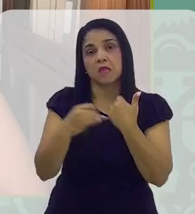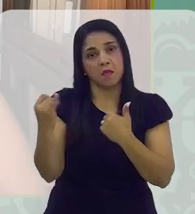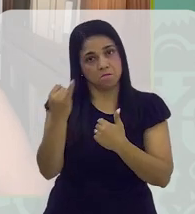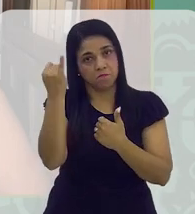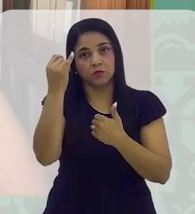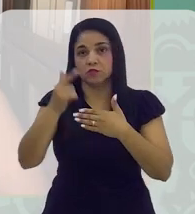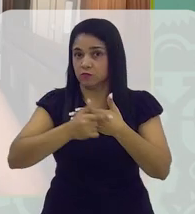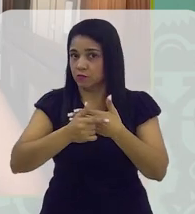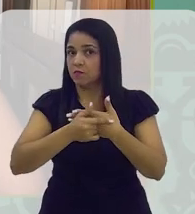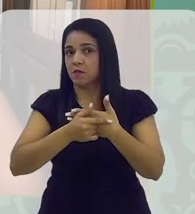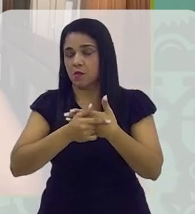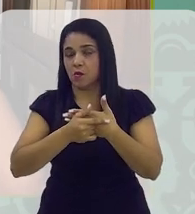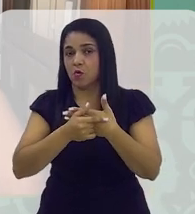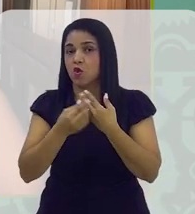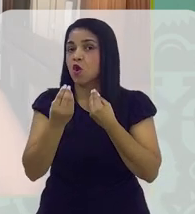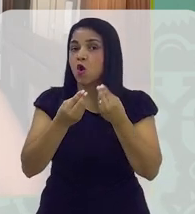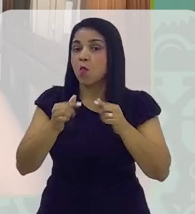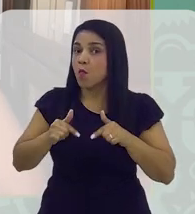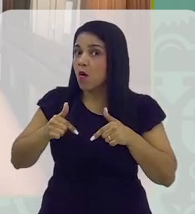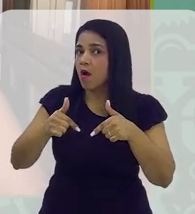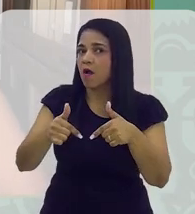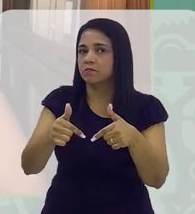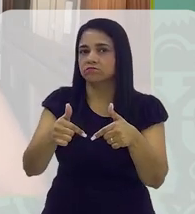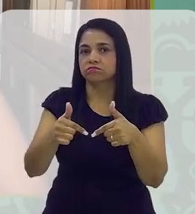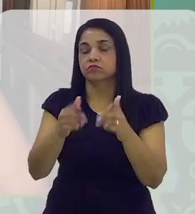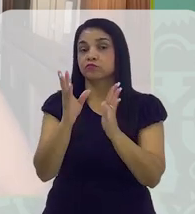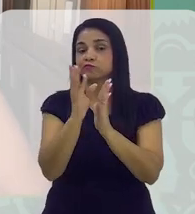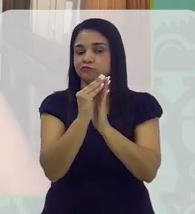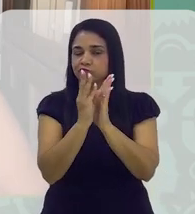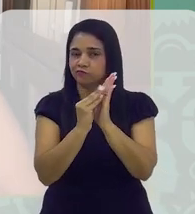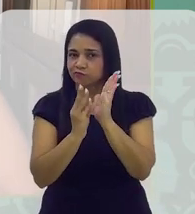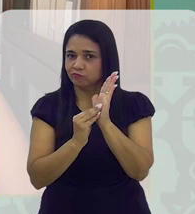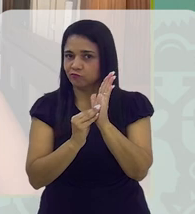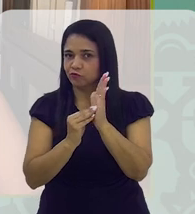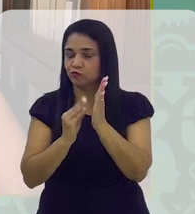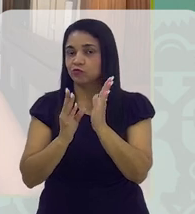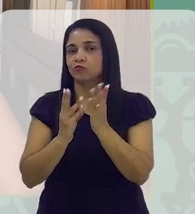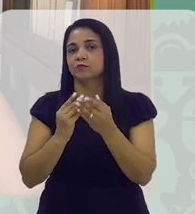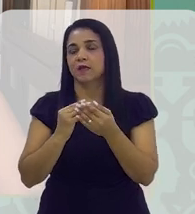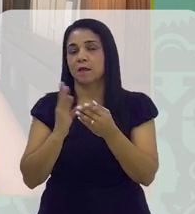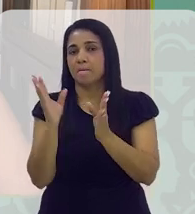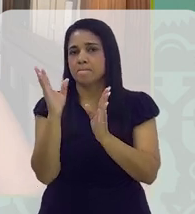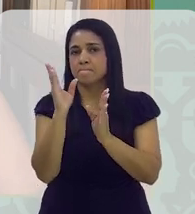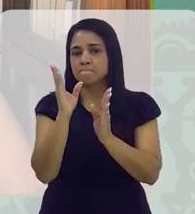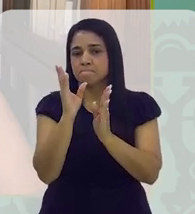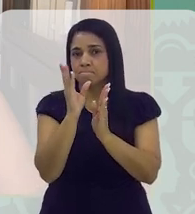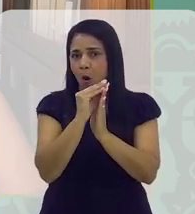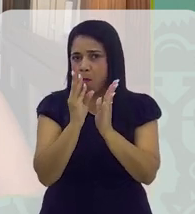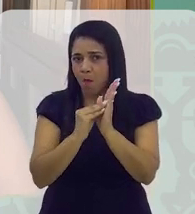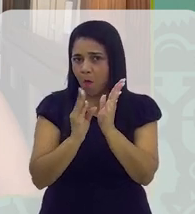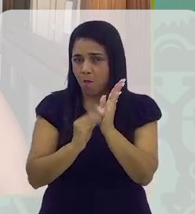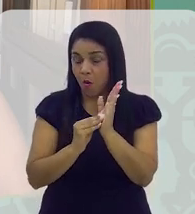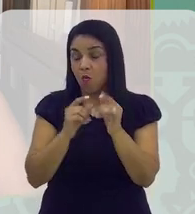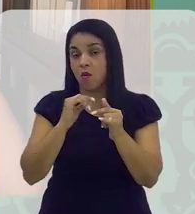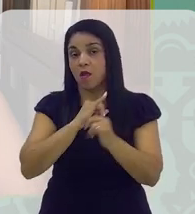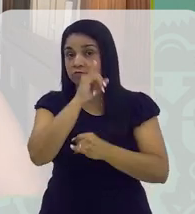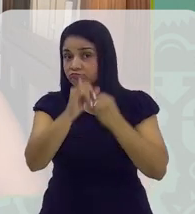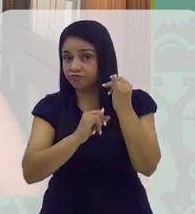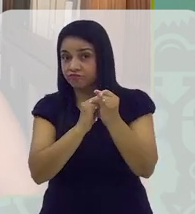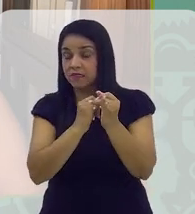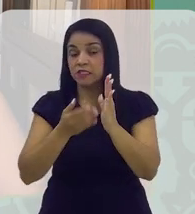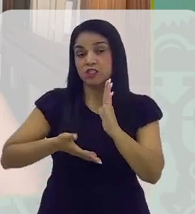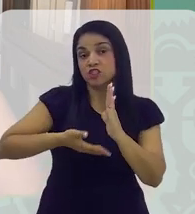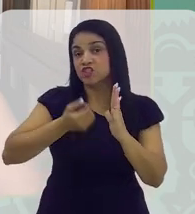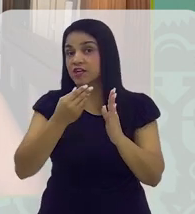rede social, quando ela vai atuar com relação aos conteúdos que são postados, né, e retirar